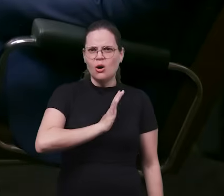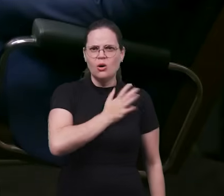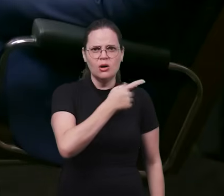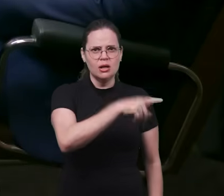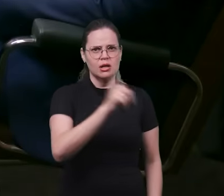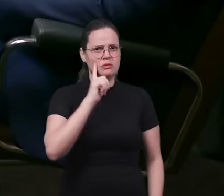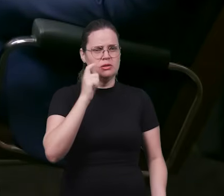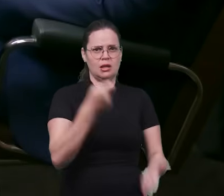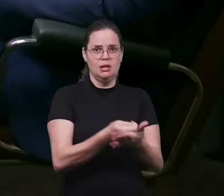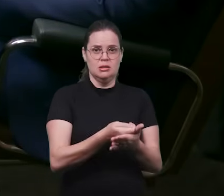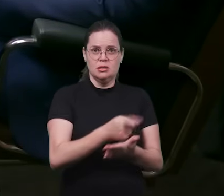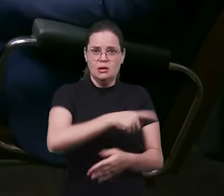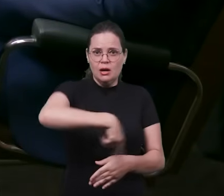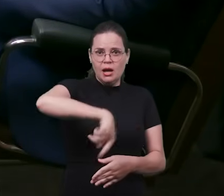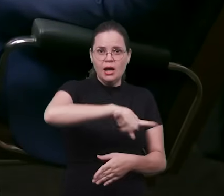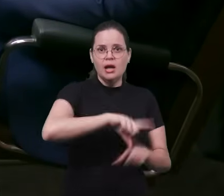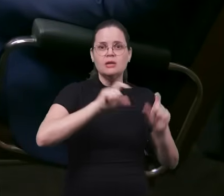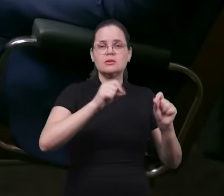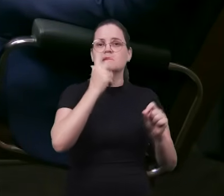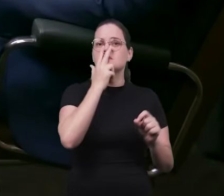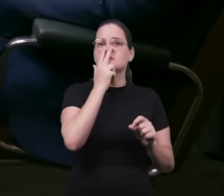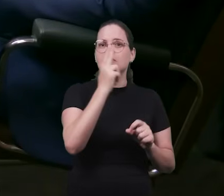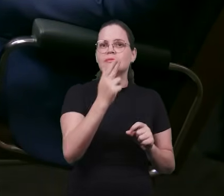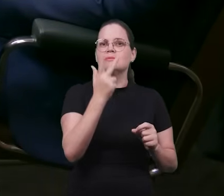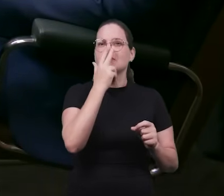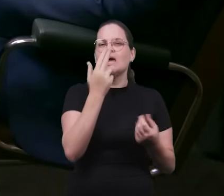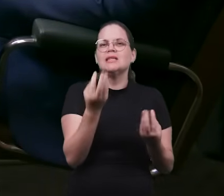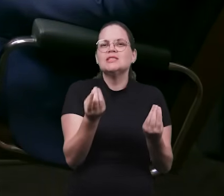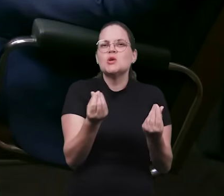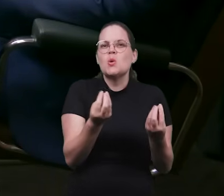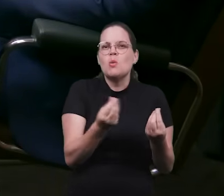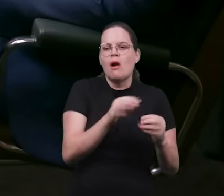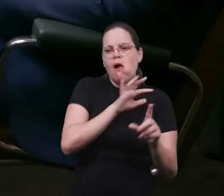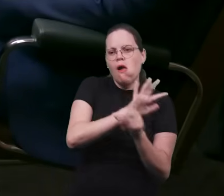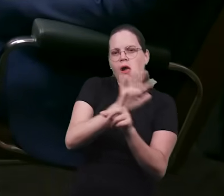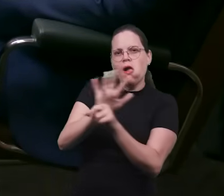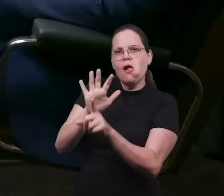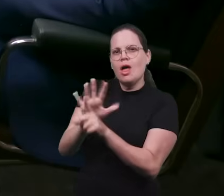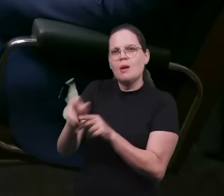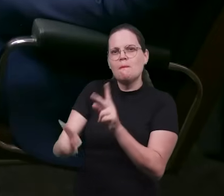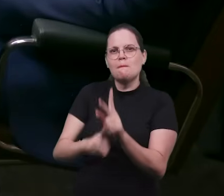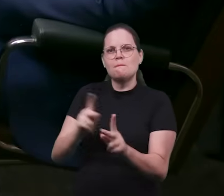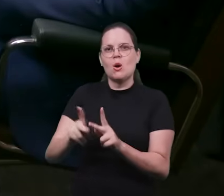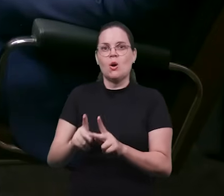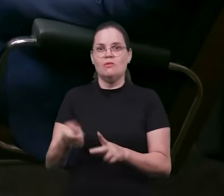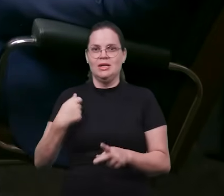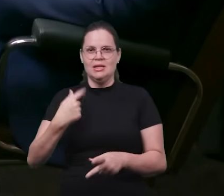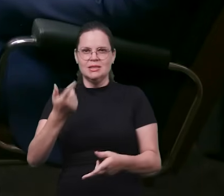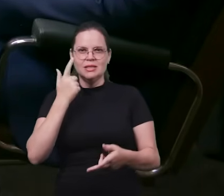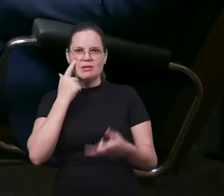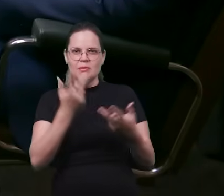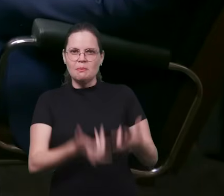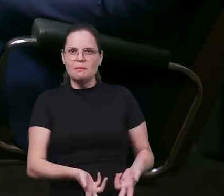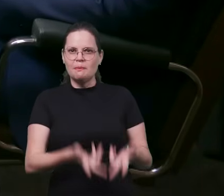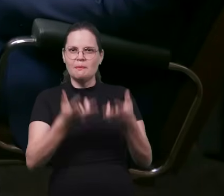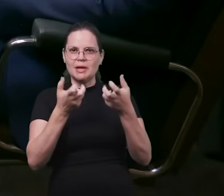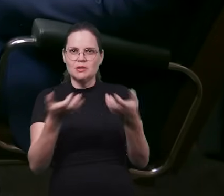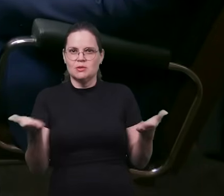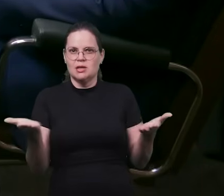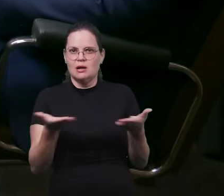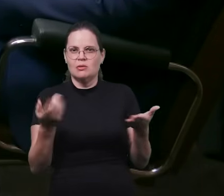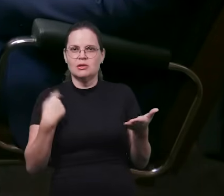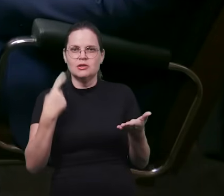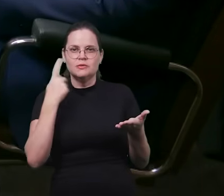Se botaram como obstáculo ao povo de Deus. E você vê muito isso hoje ainda. Pessoas, como Deus